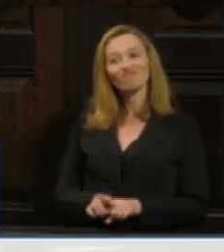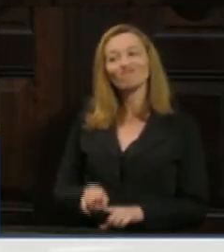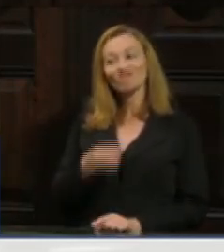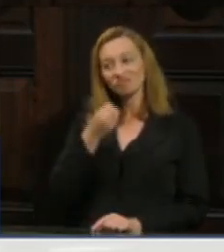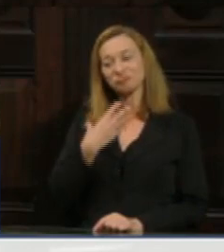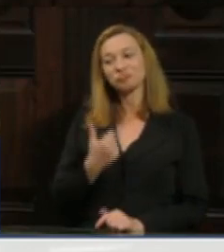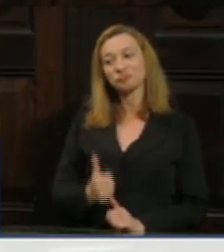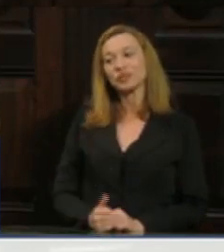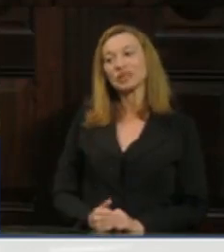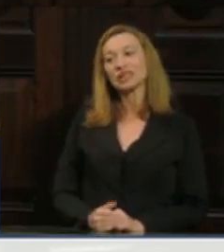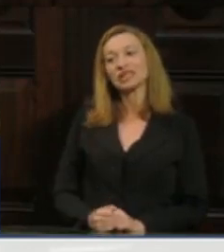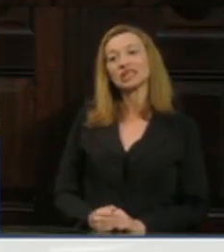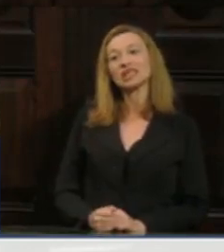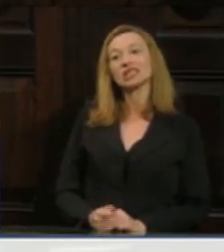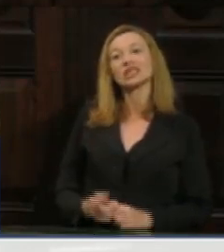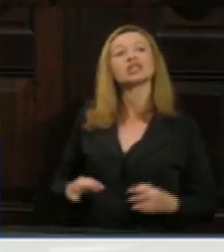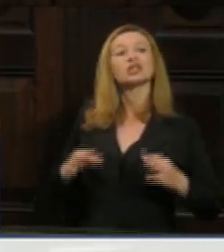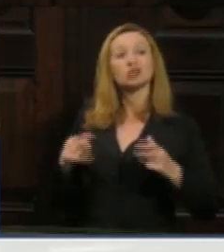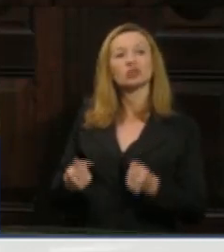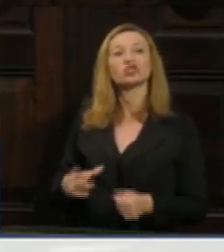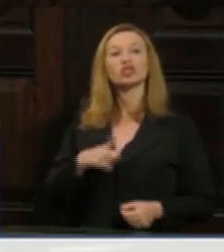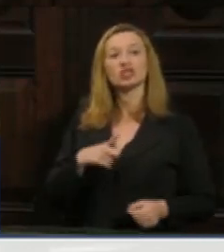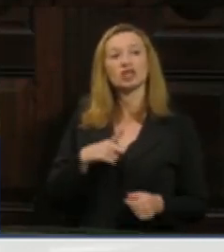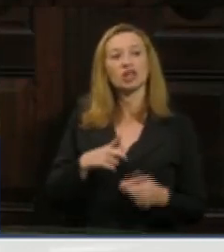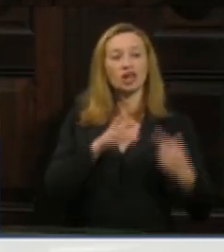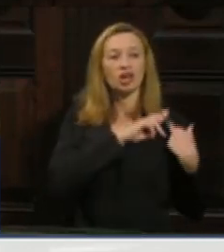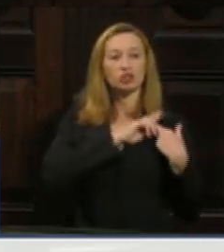paralelamente aos excessos,